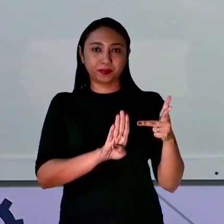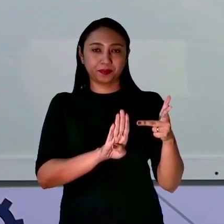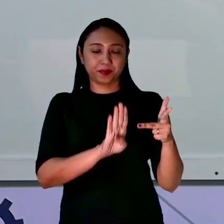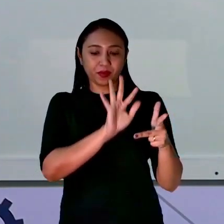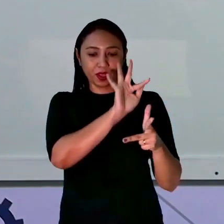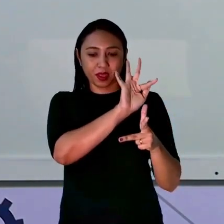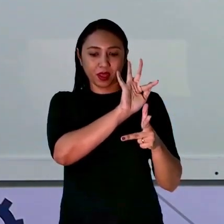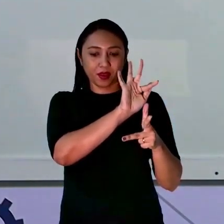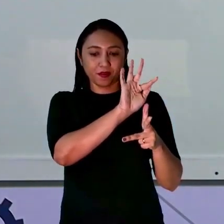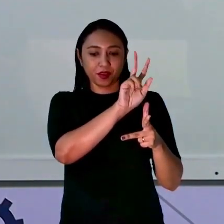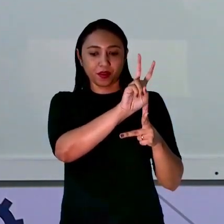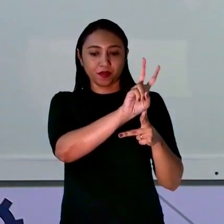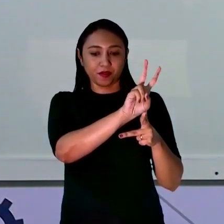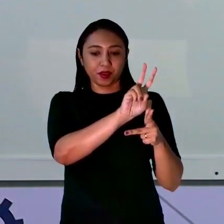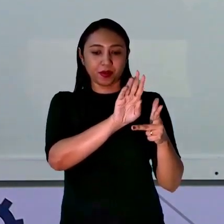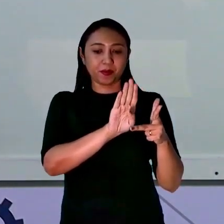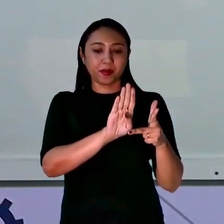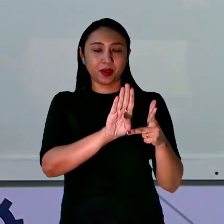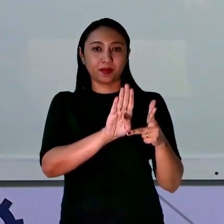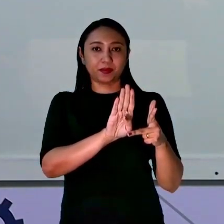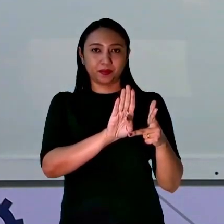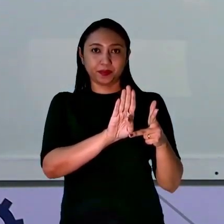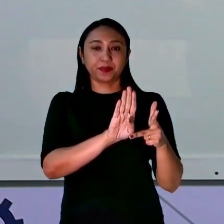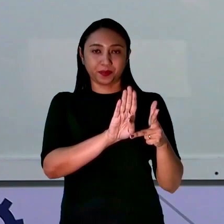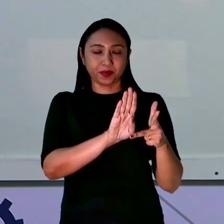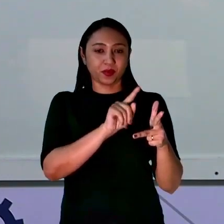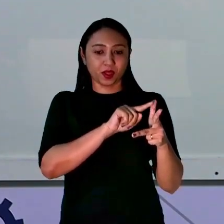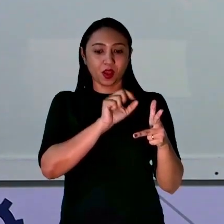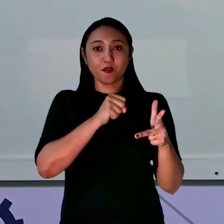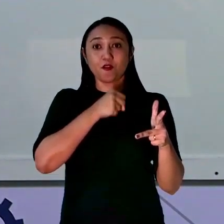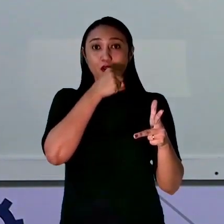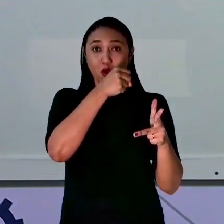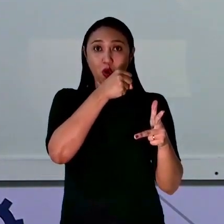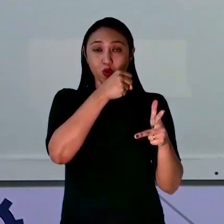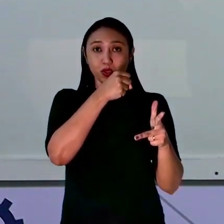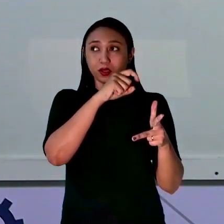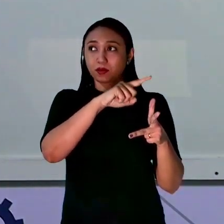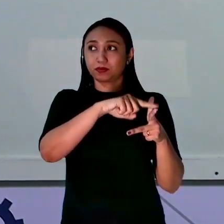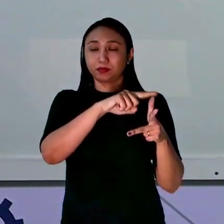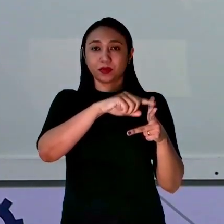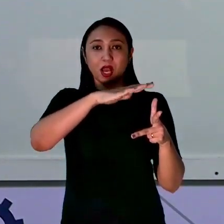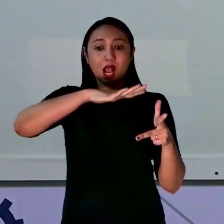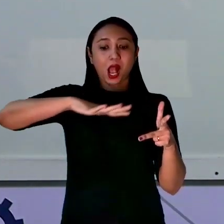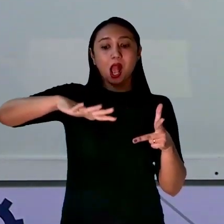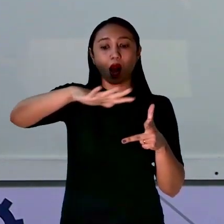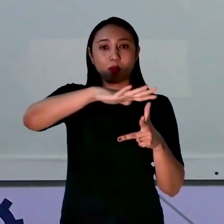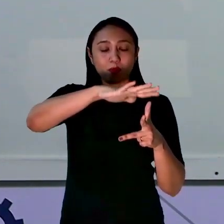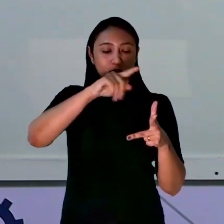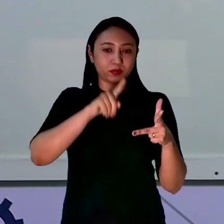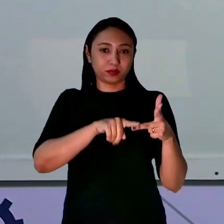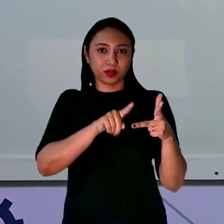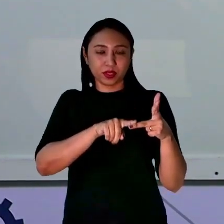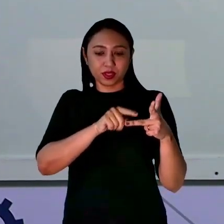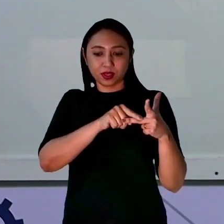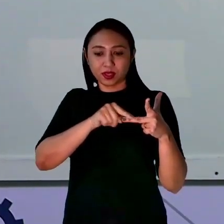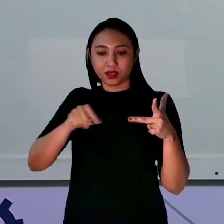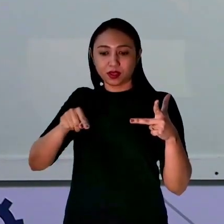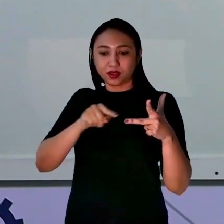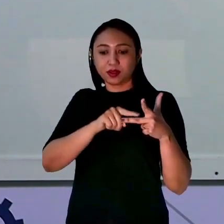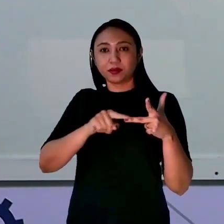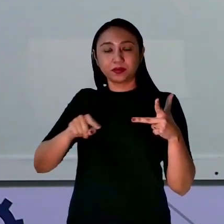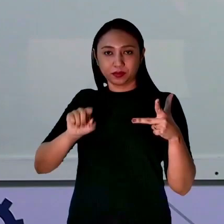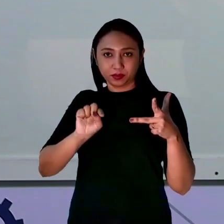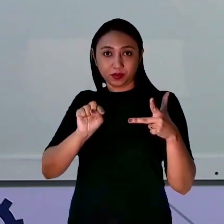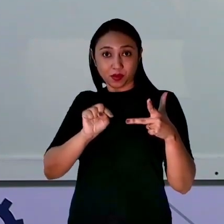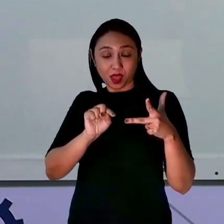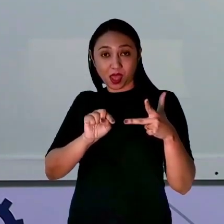é o da velocidade e esse dedo é o da força. Ó, força para cima, o campo entrando e o dedo jogado para a esquerda.